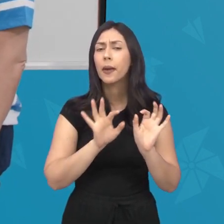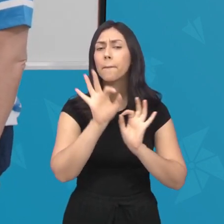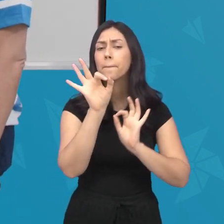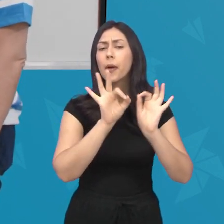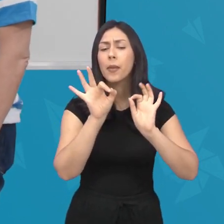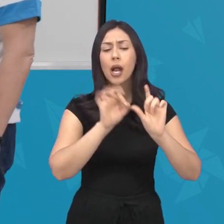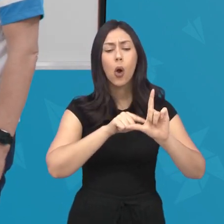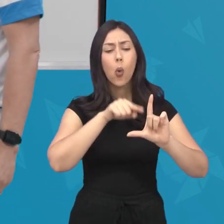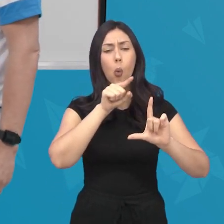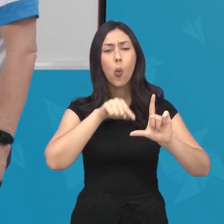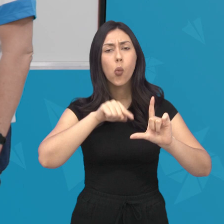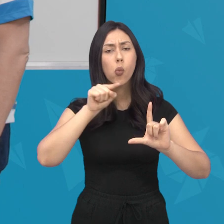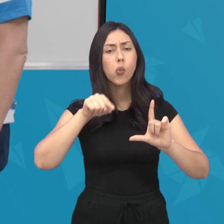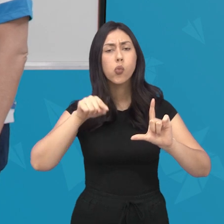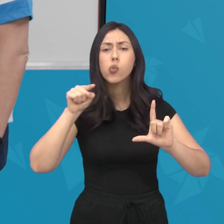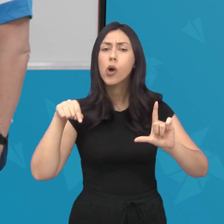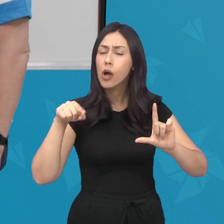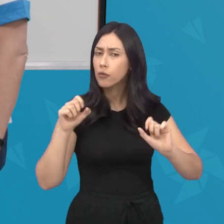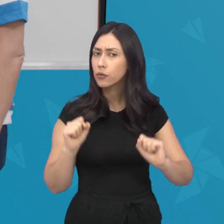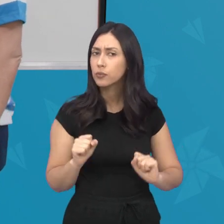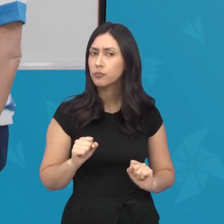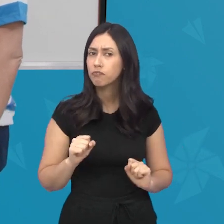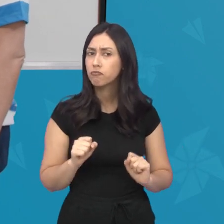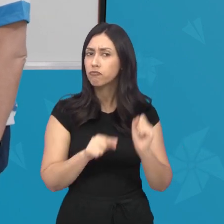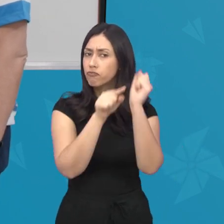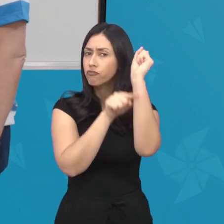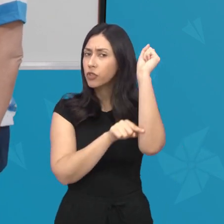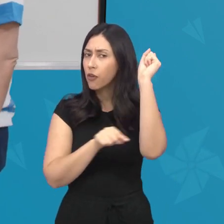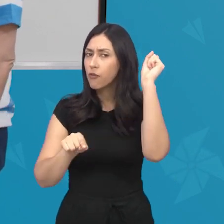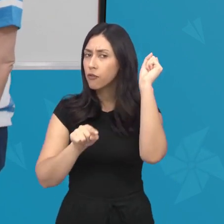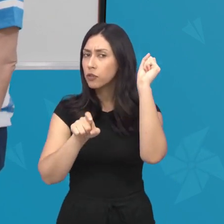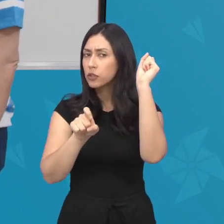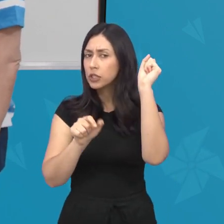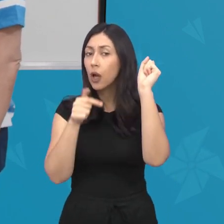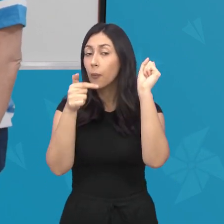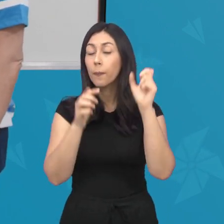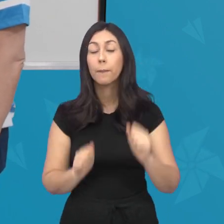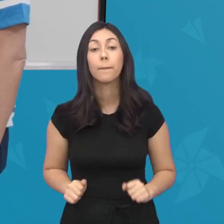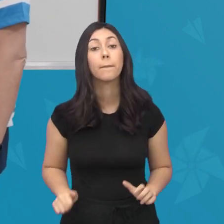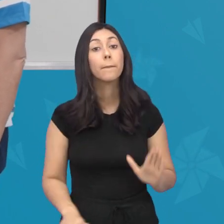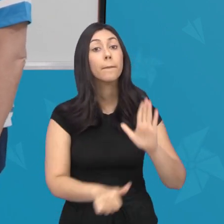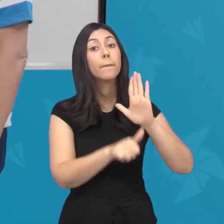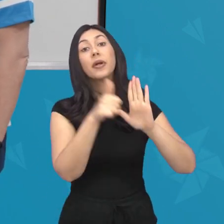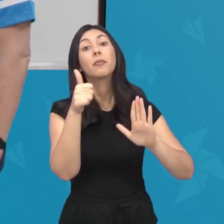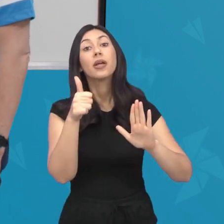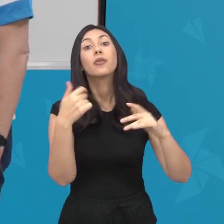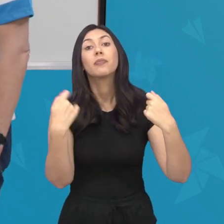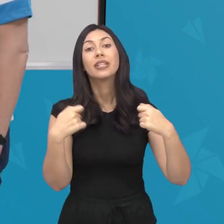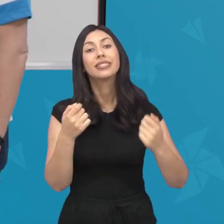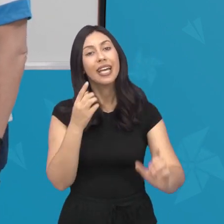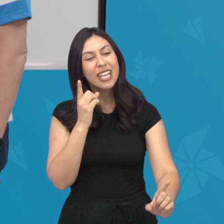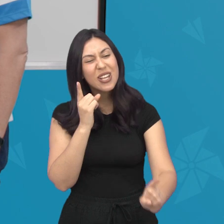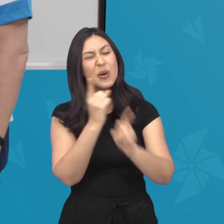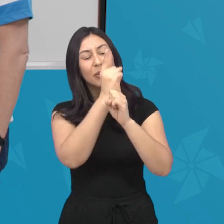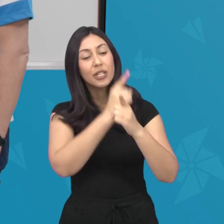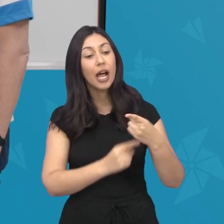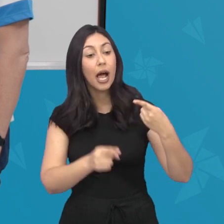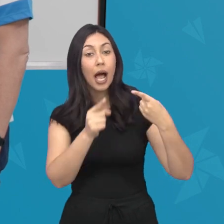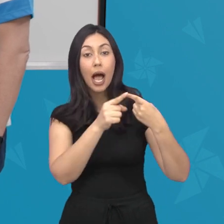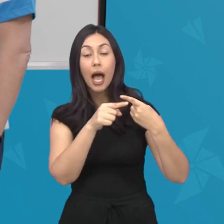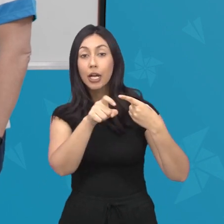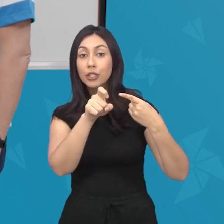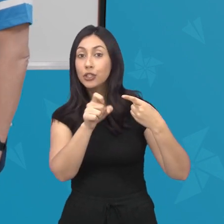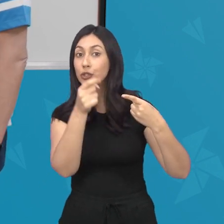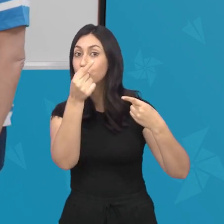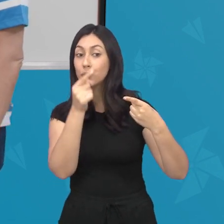plotar essa função aqui, ou identificar essa função? A primeira coisa que a gente faz é achar as raízes dessa equação. O